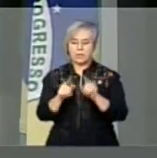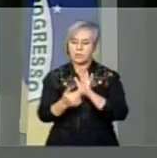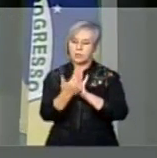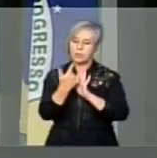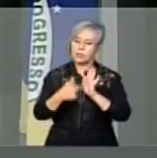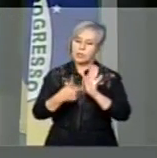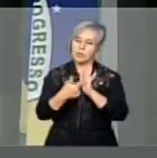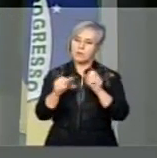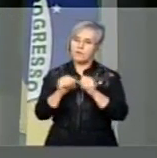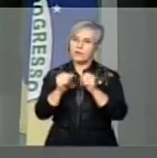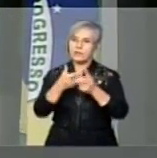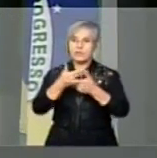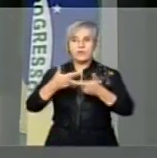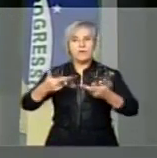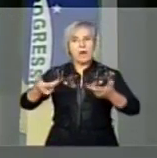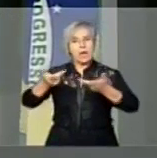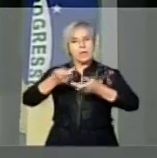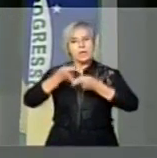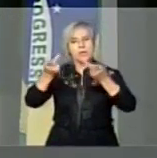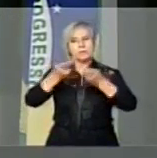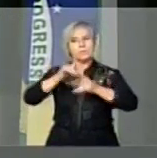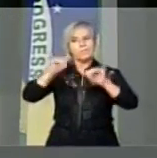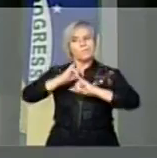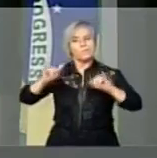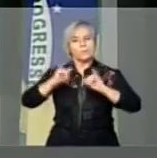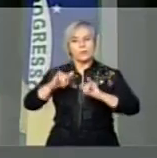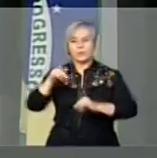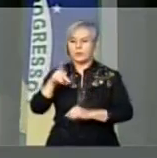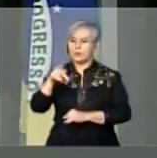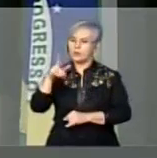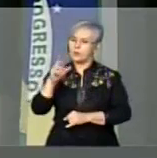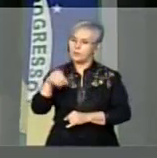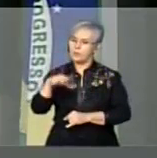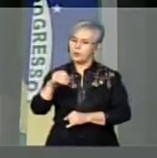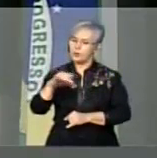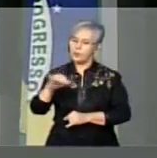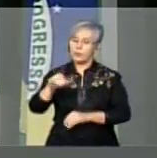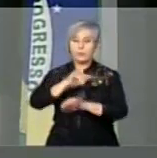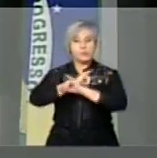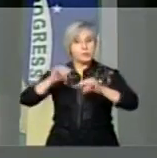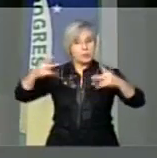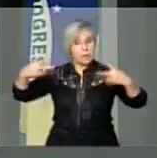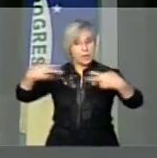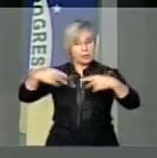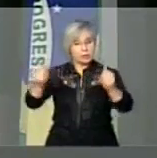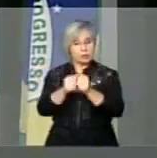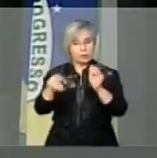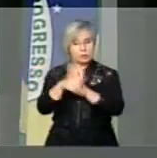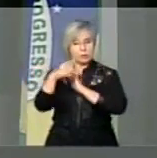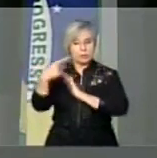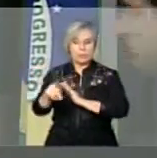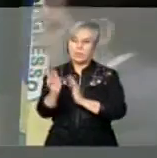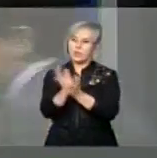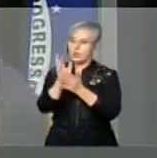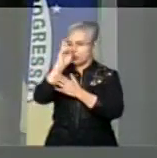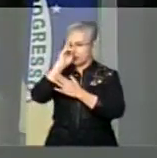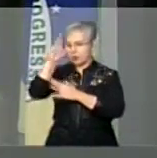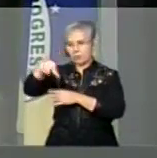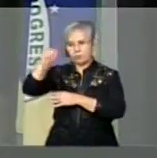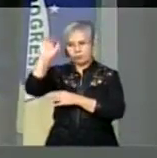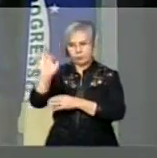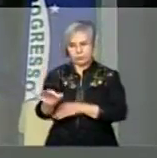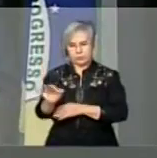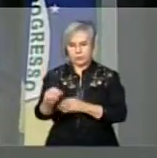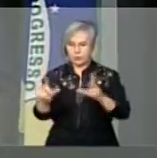outras atividades promocionais nos locais oficiais e nas áreas delimitadas pelas autoridades competentes. Na